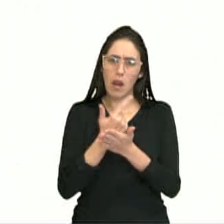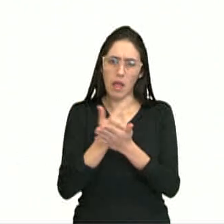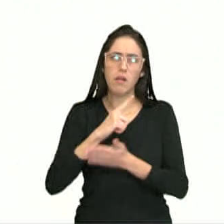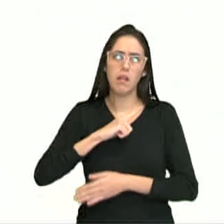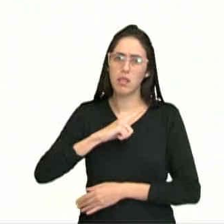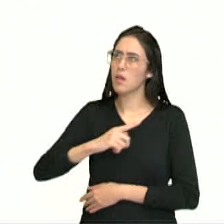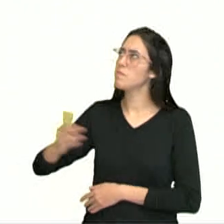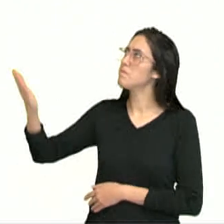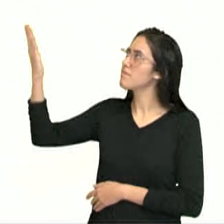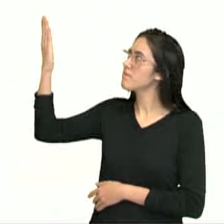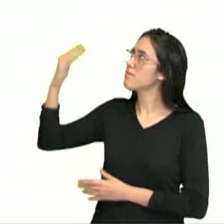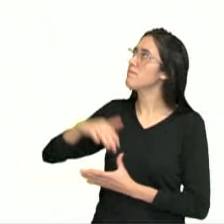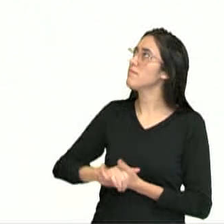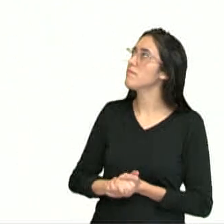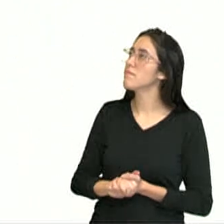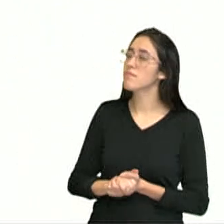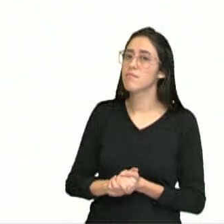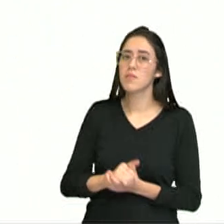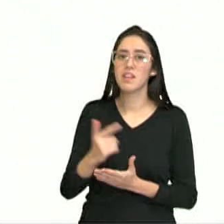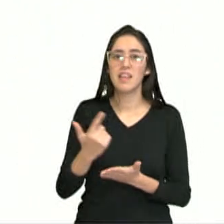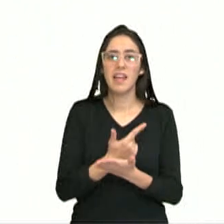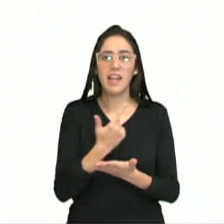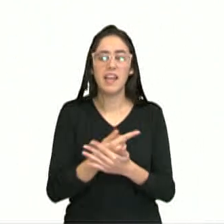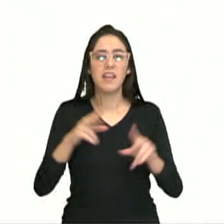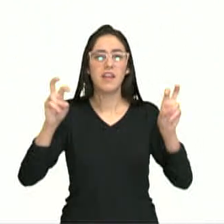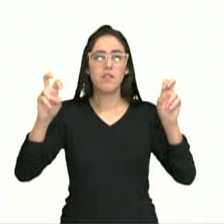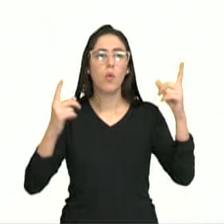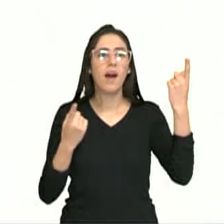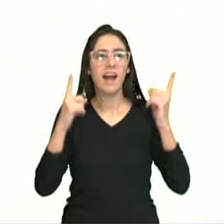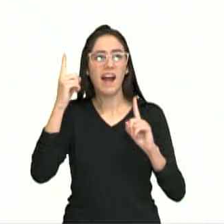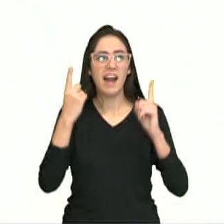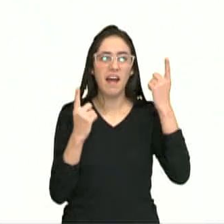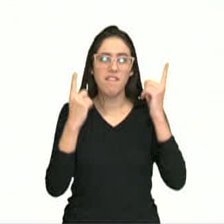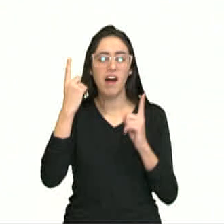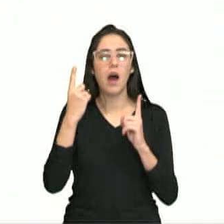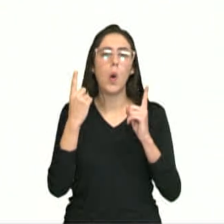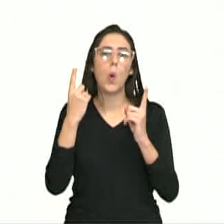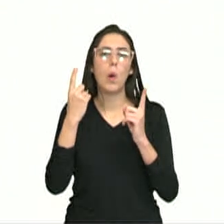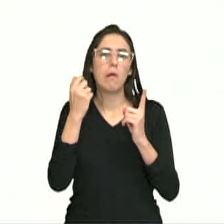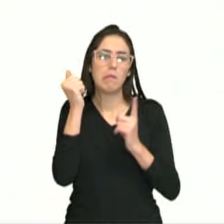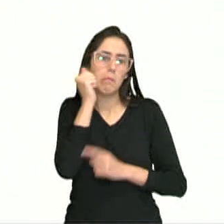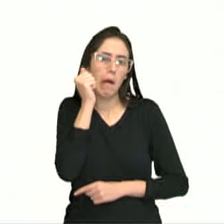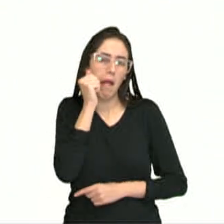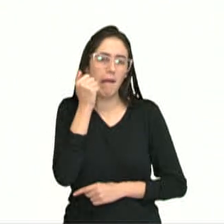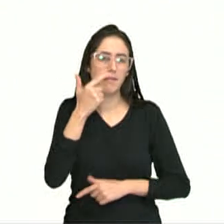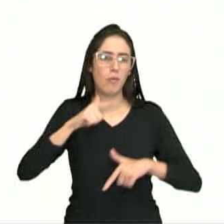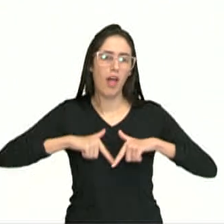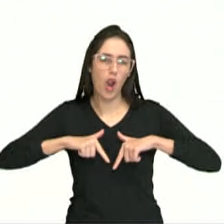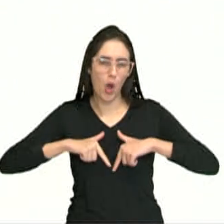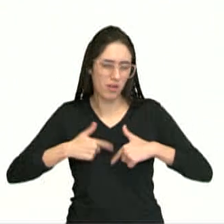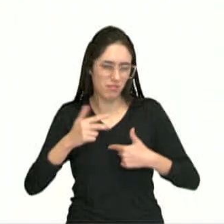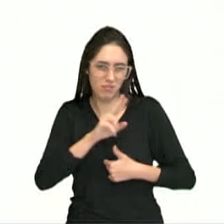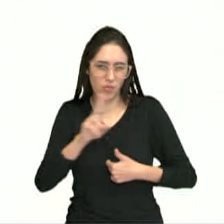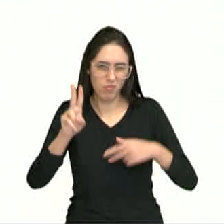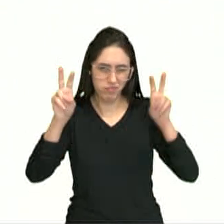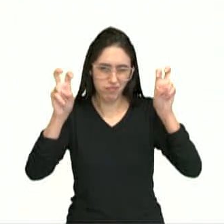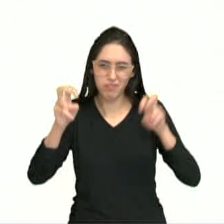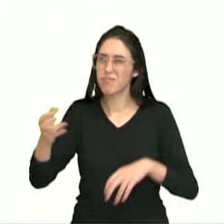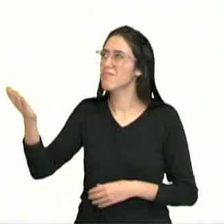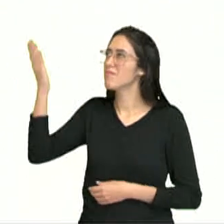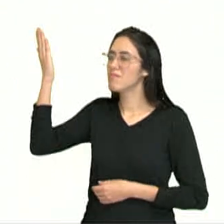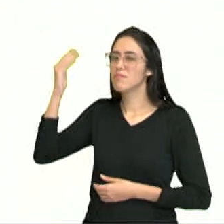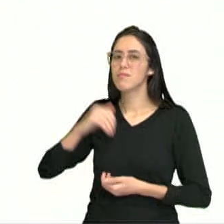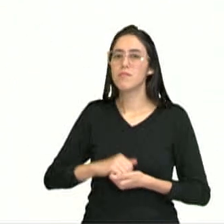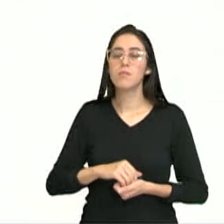material para vocês, que é o livro Carnavais, Malandros e Heróis. Então, Roberto da Mata, ele pressupõe o